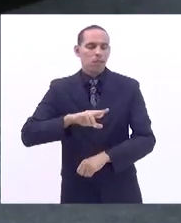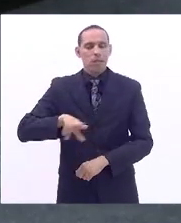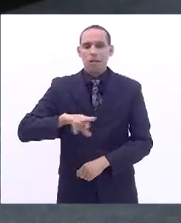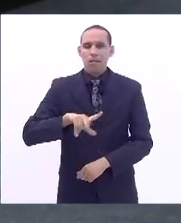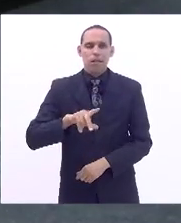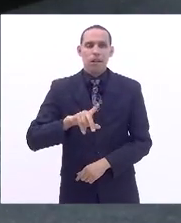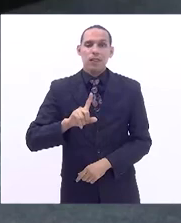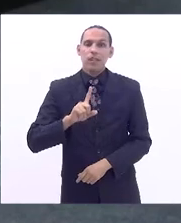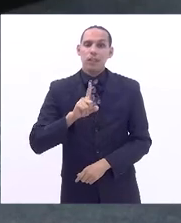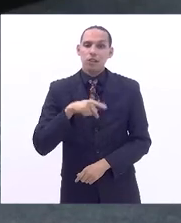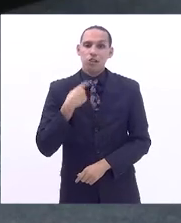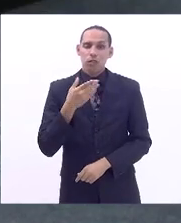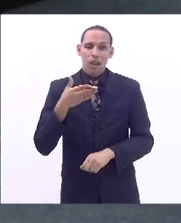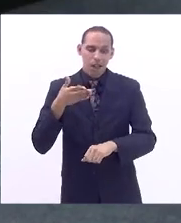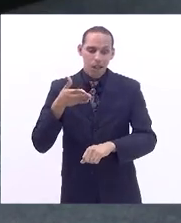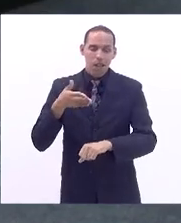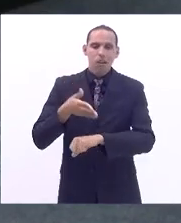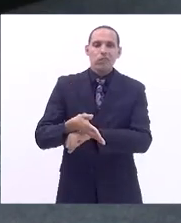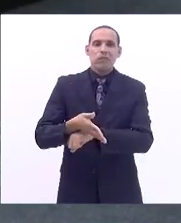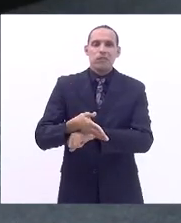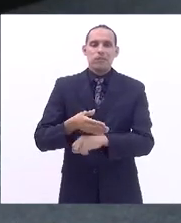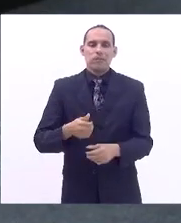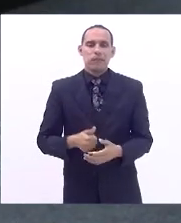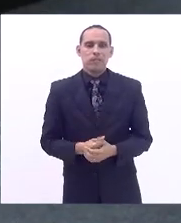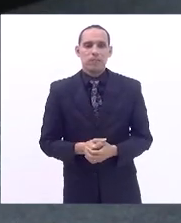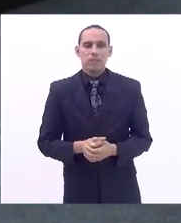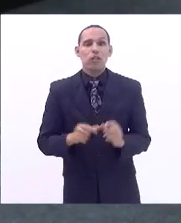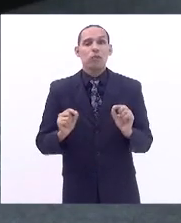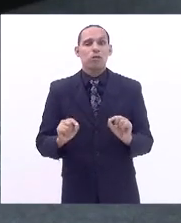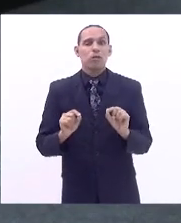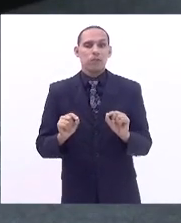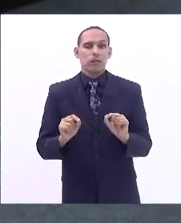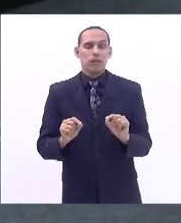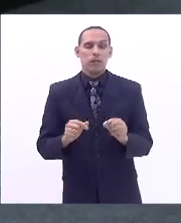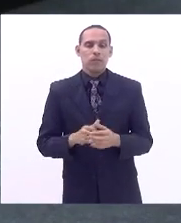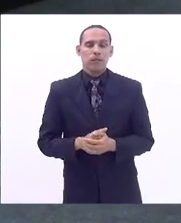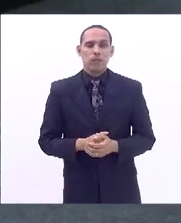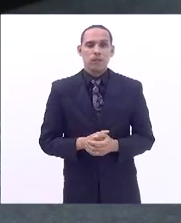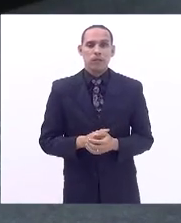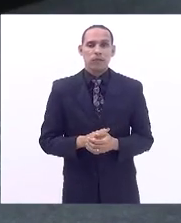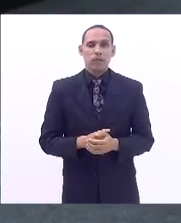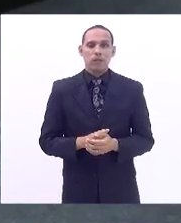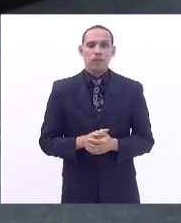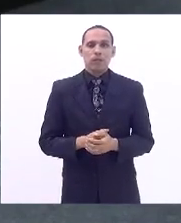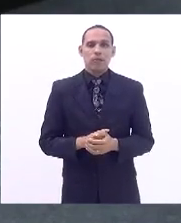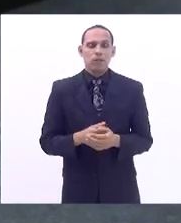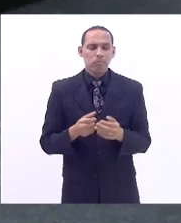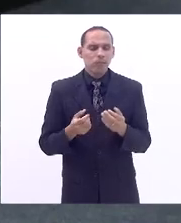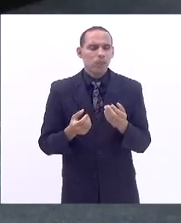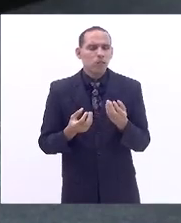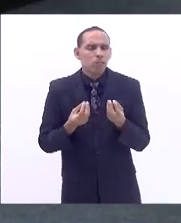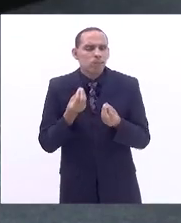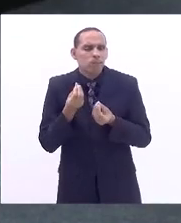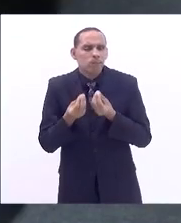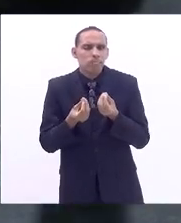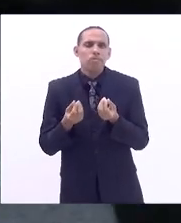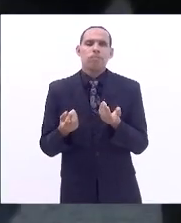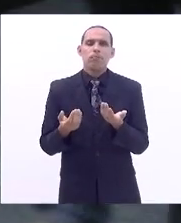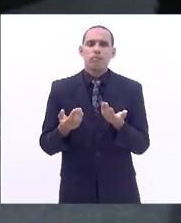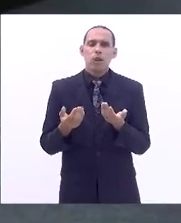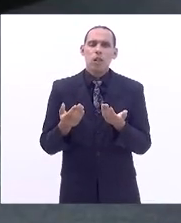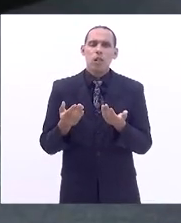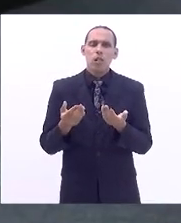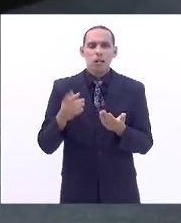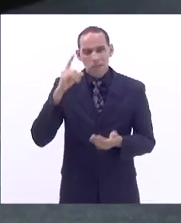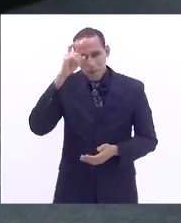avançarmos demais e numa esfera que é absolutamente delicada e complexa que a área de